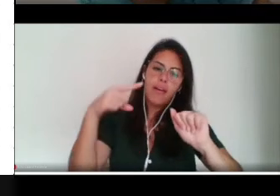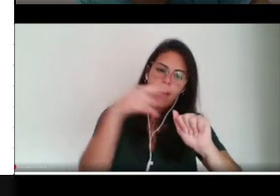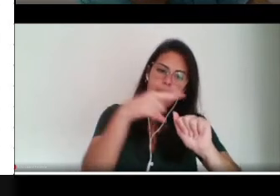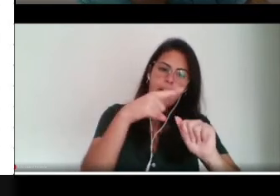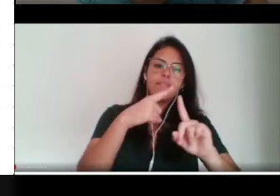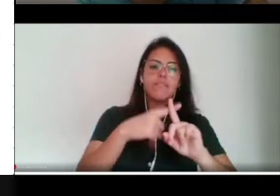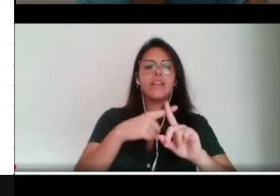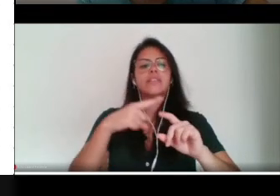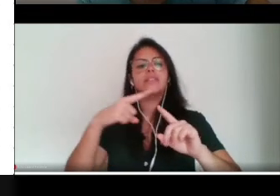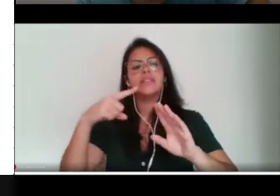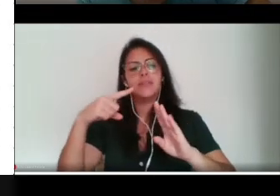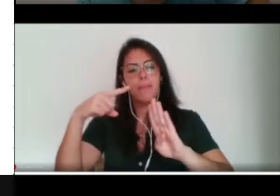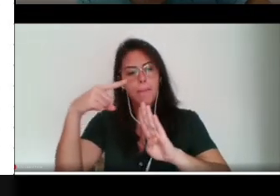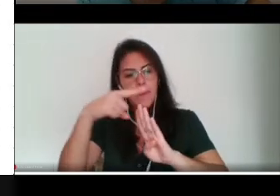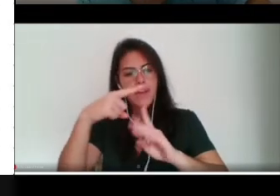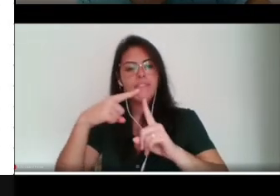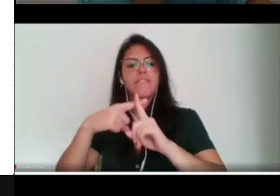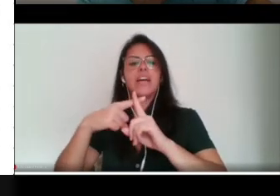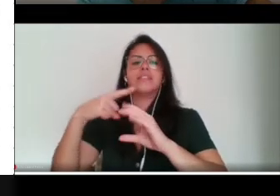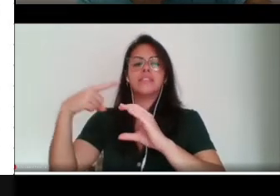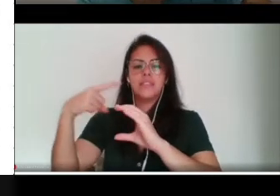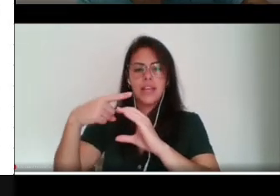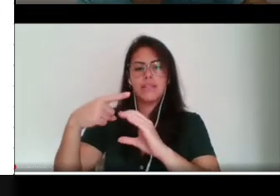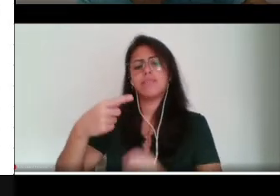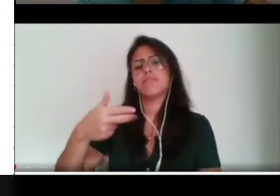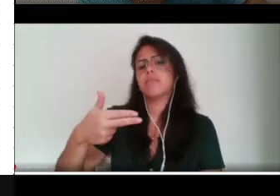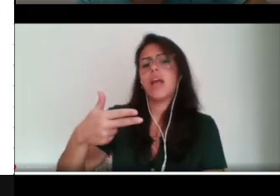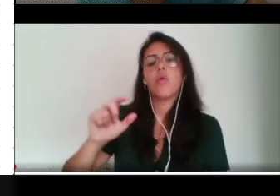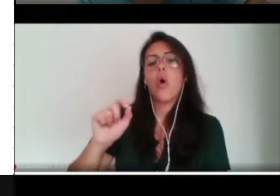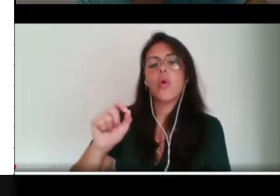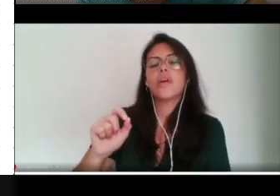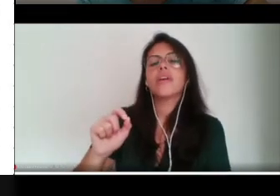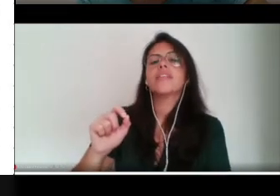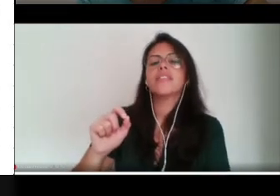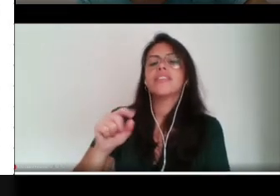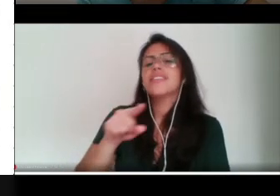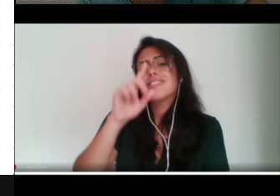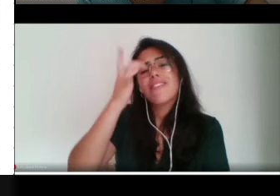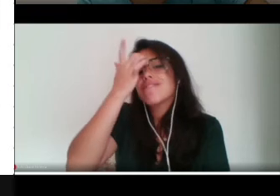A, né? A está na direção I,